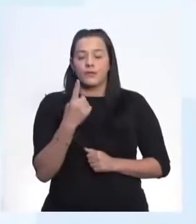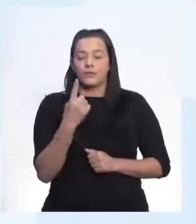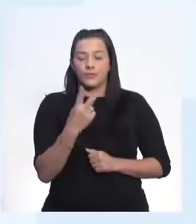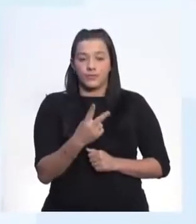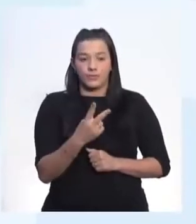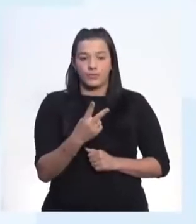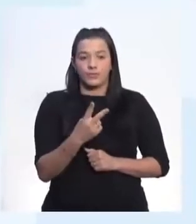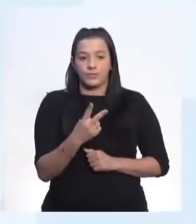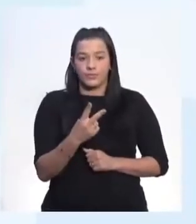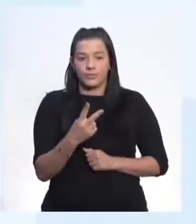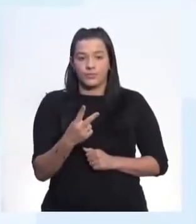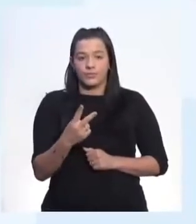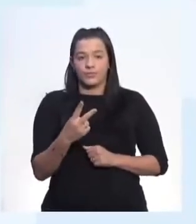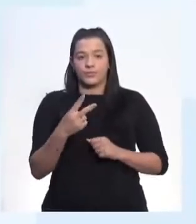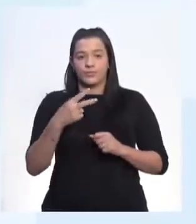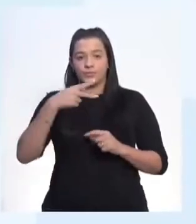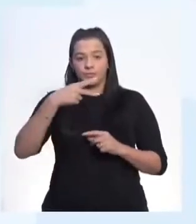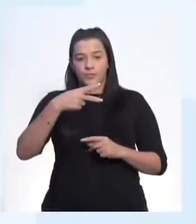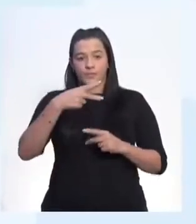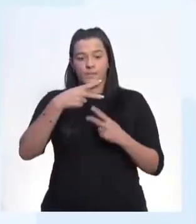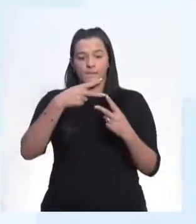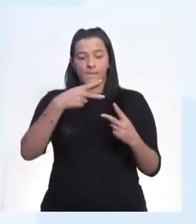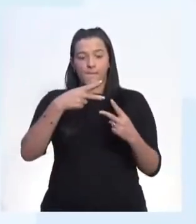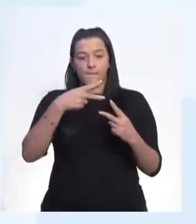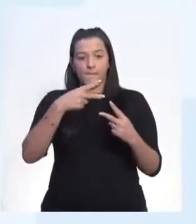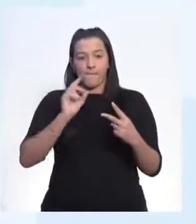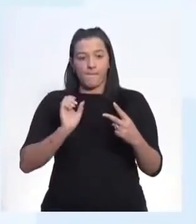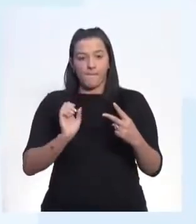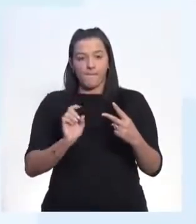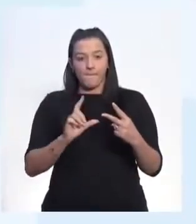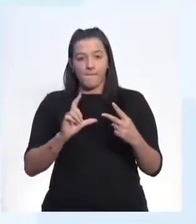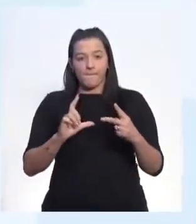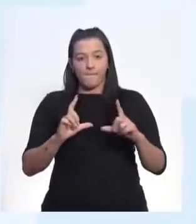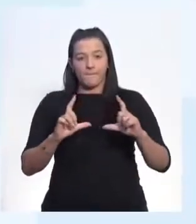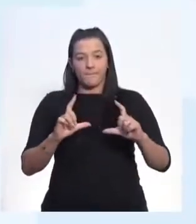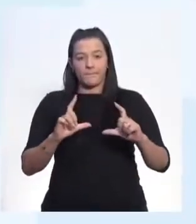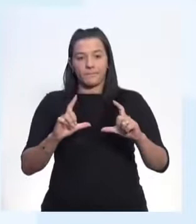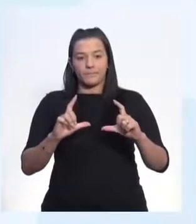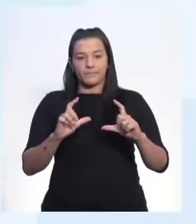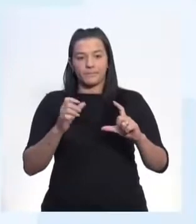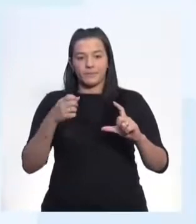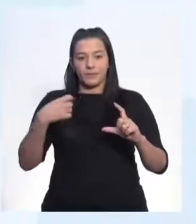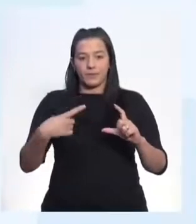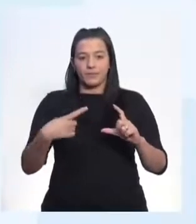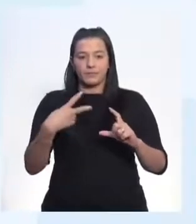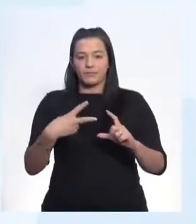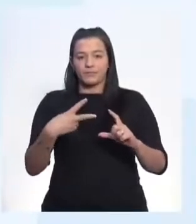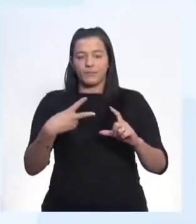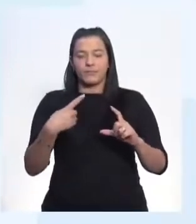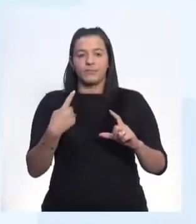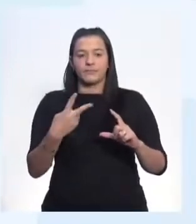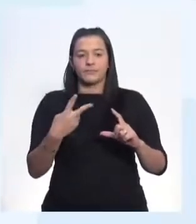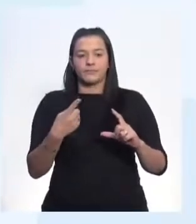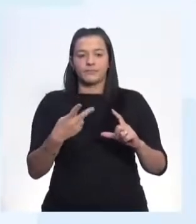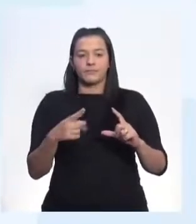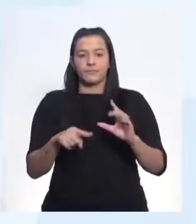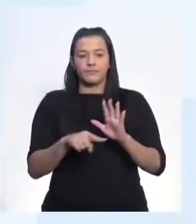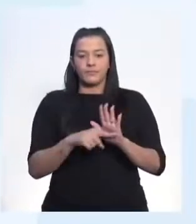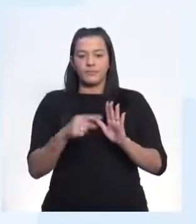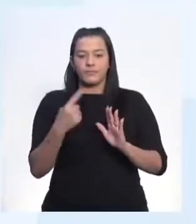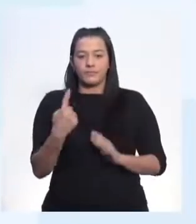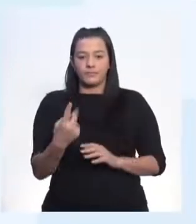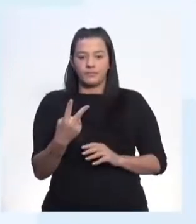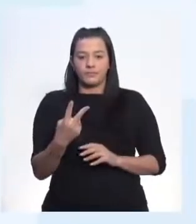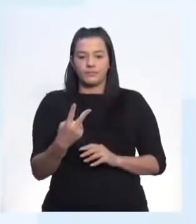12 fatorial, 2 fatorial, 12 menos 2 fatorial. Muito